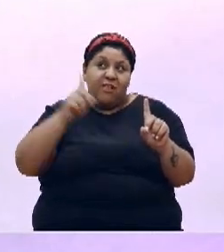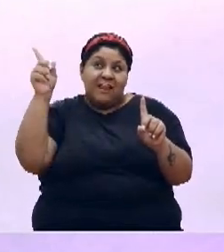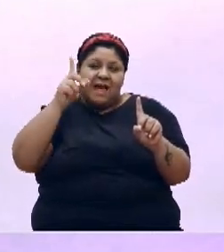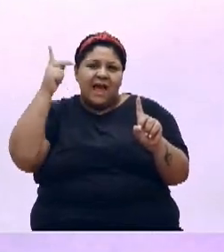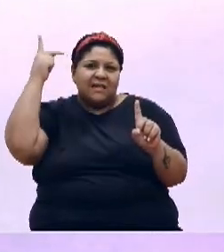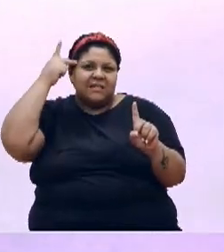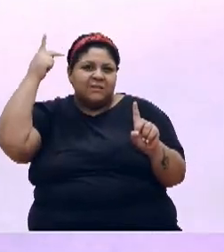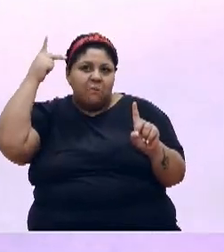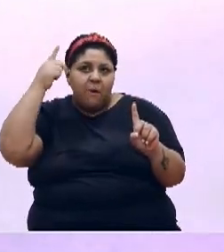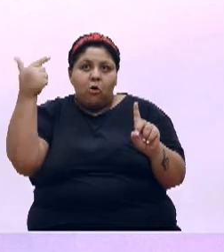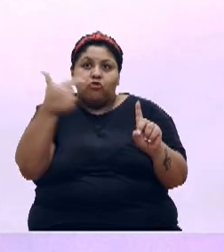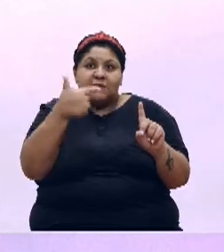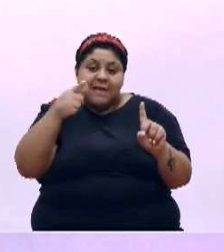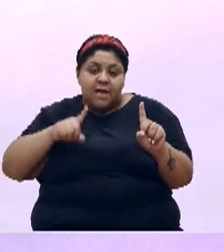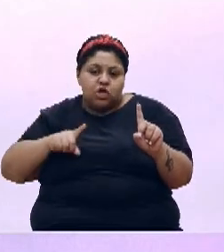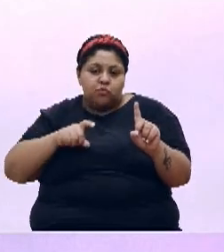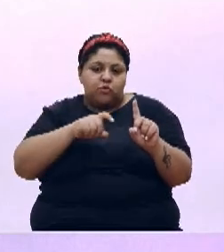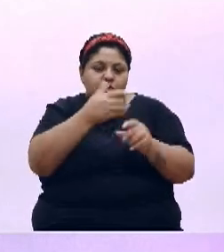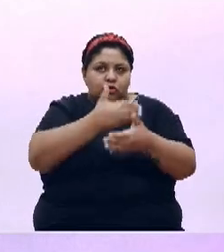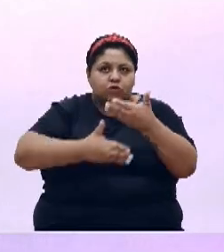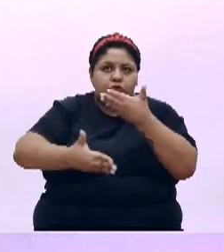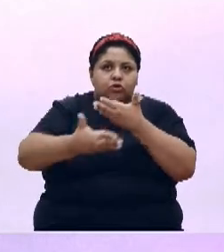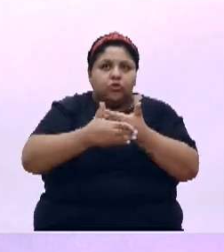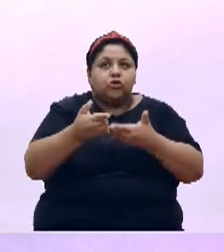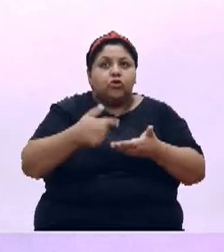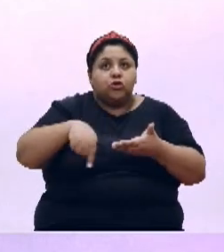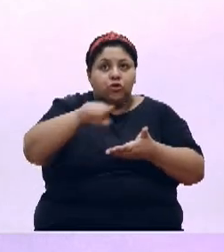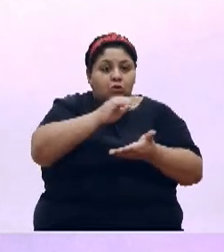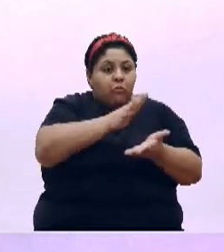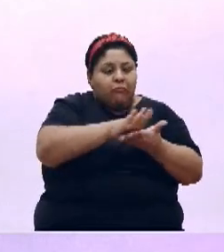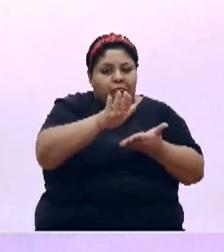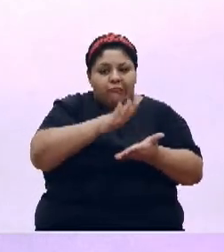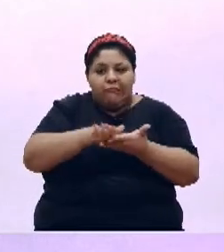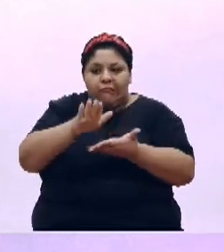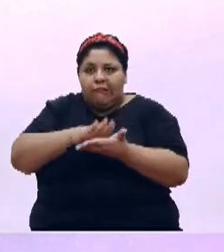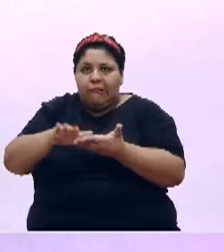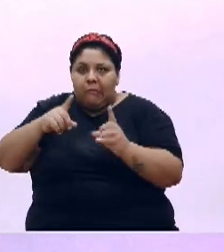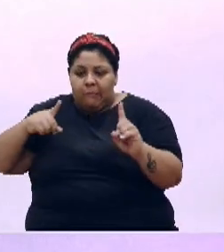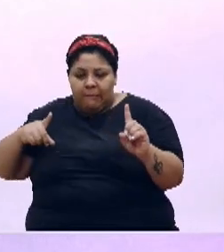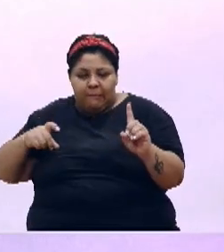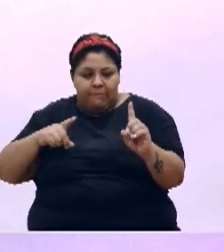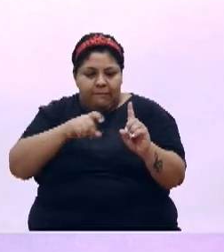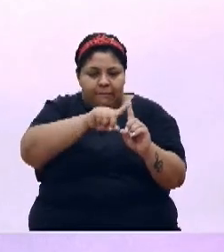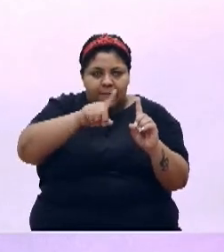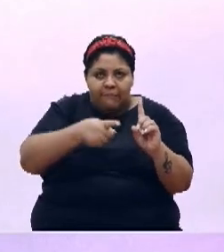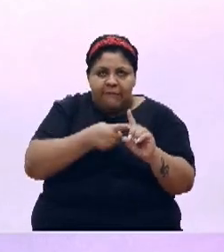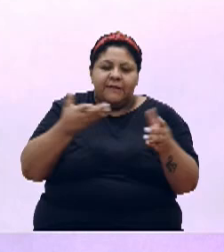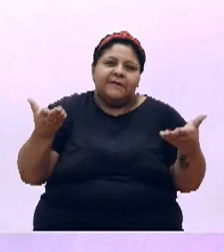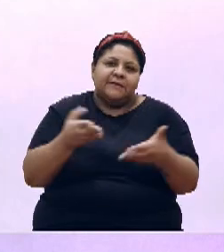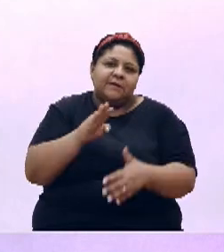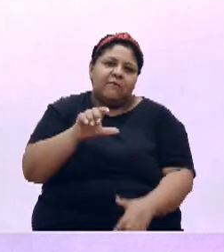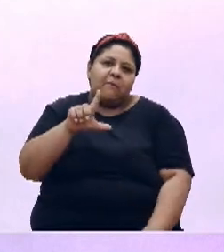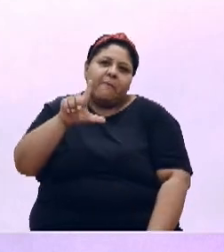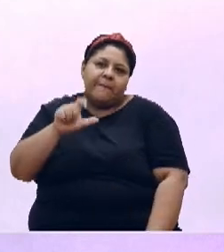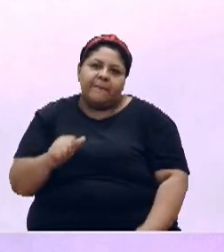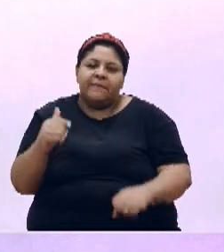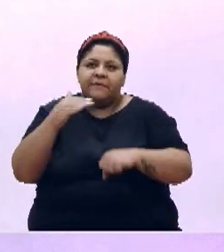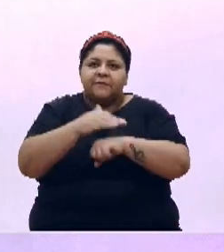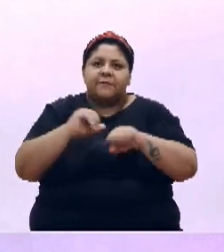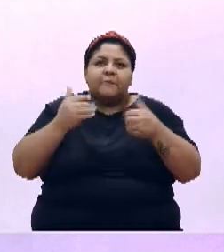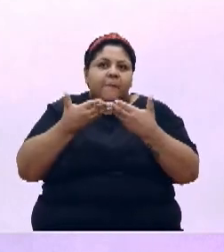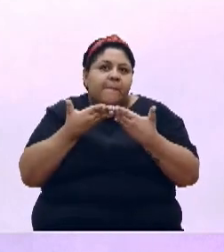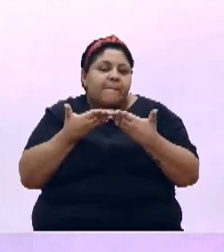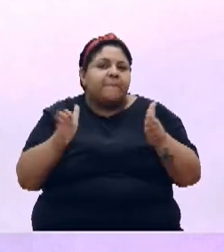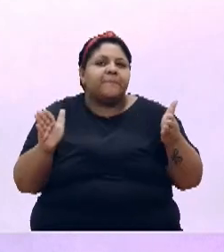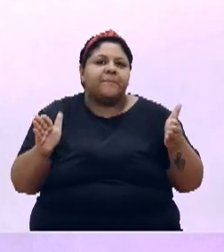todos, né, que nós produzimos e que nós transferimos. Então, a Bela foi muito generosa, a Bela abriu